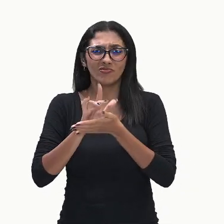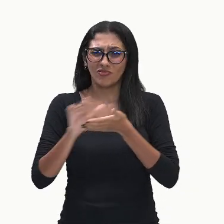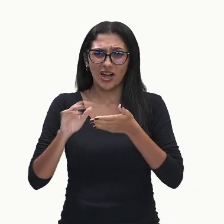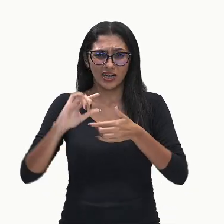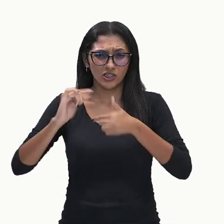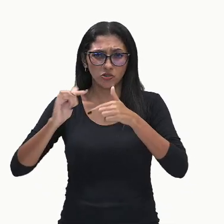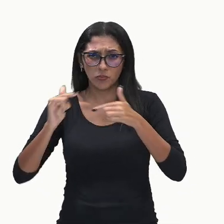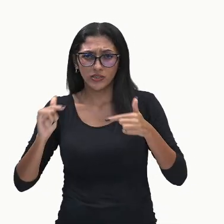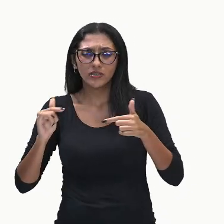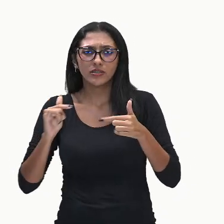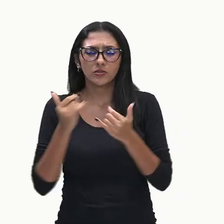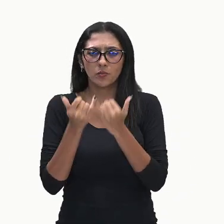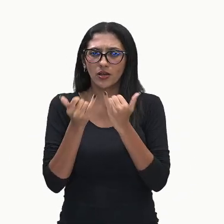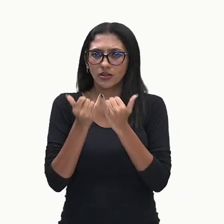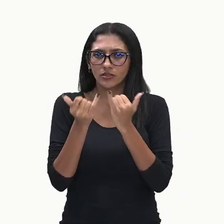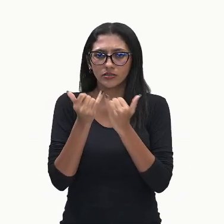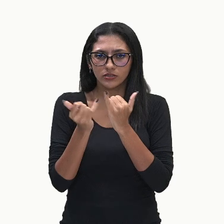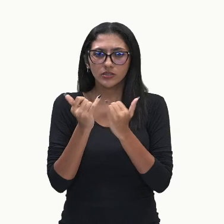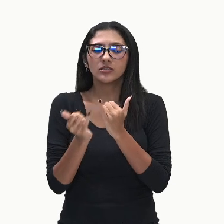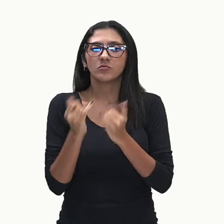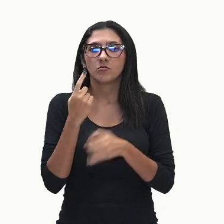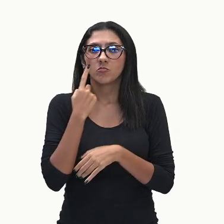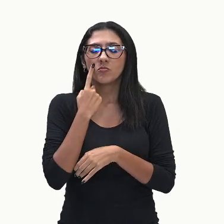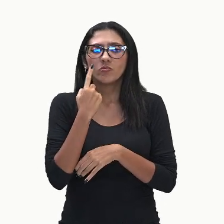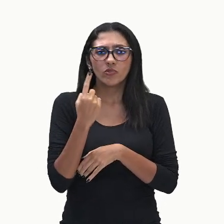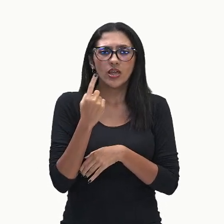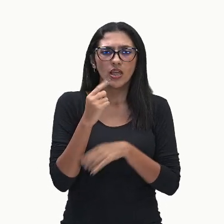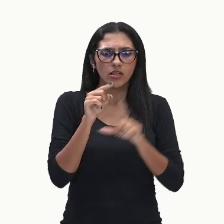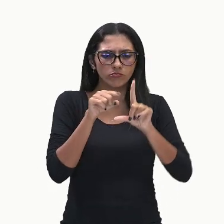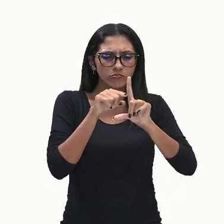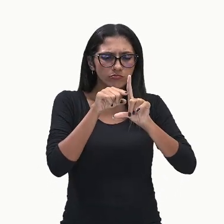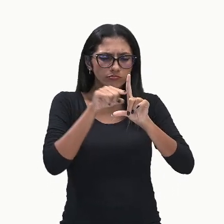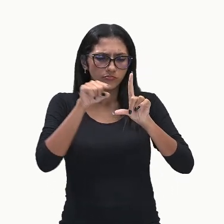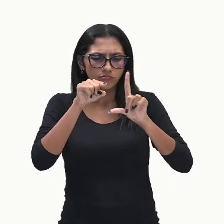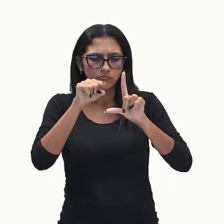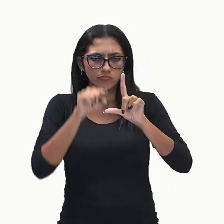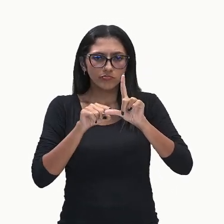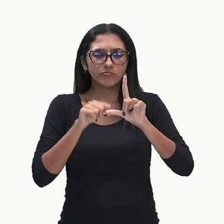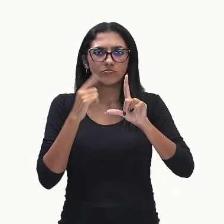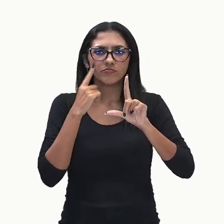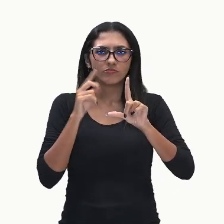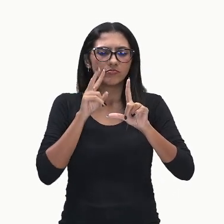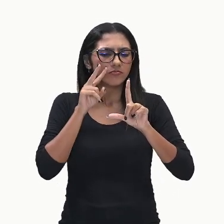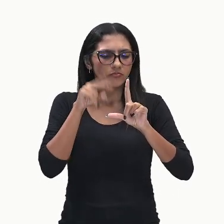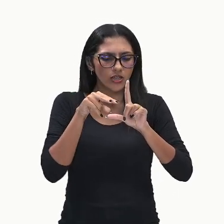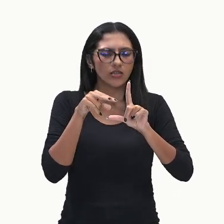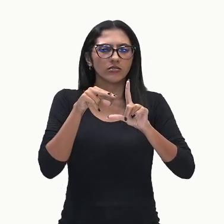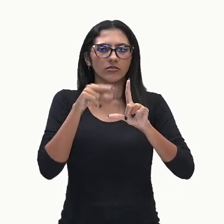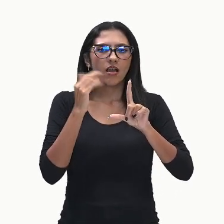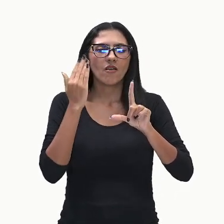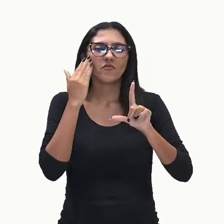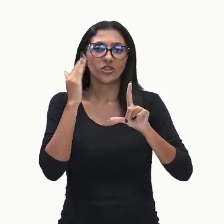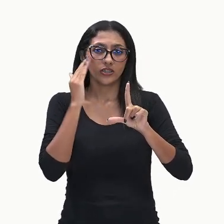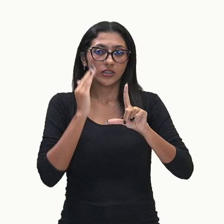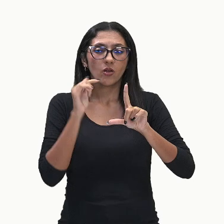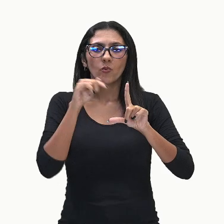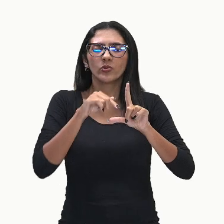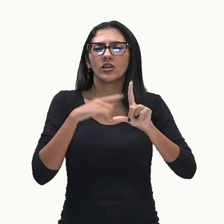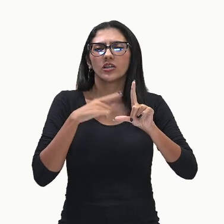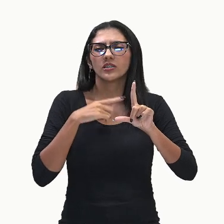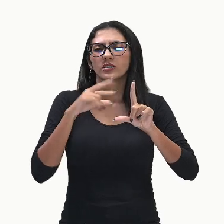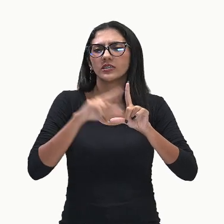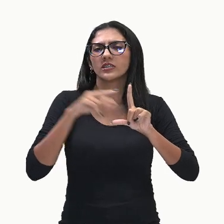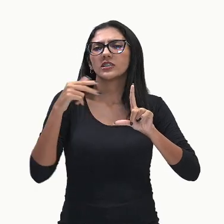quando você identificar essa figurazinha dentro do polígono, significa que aqueles